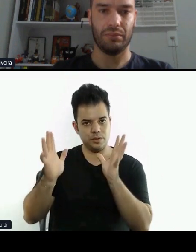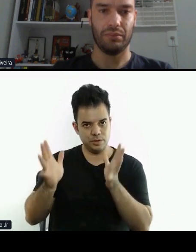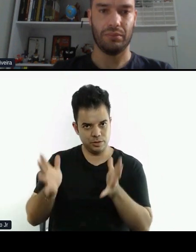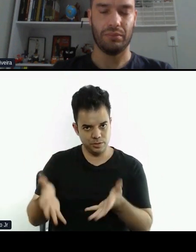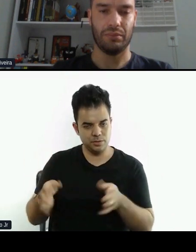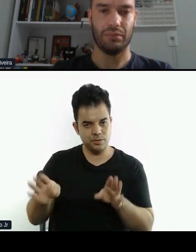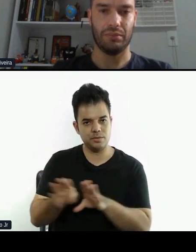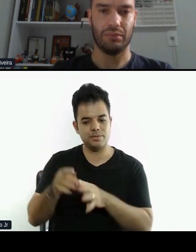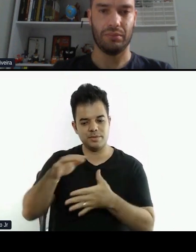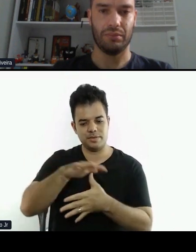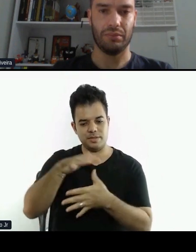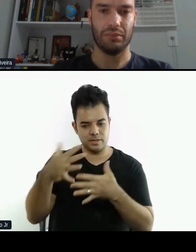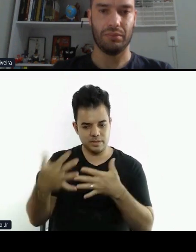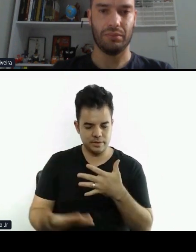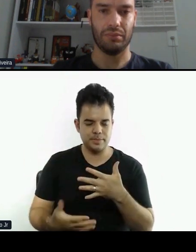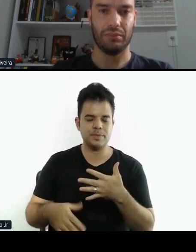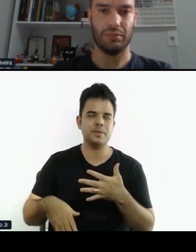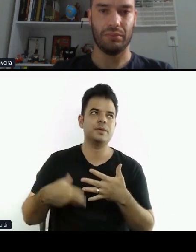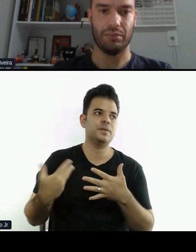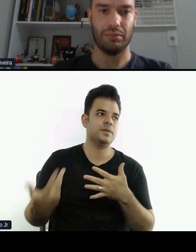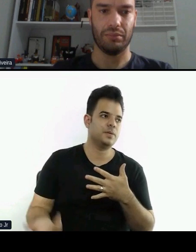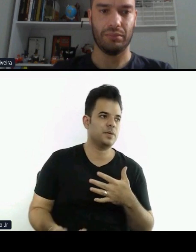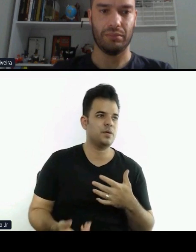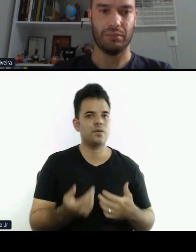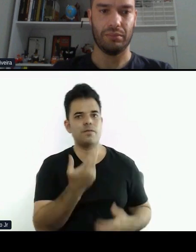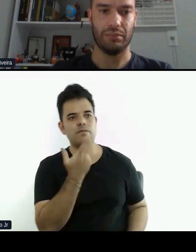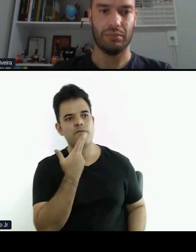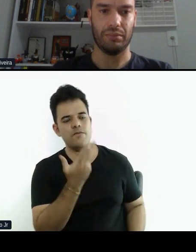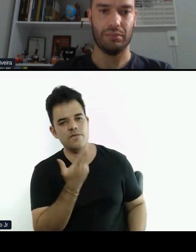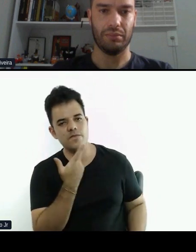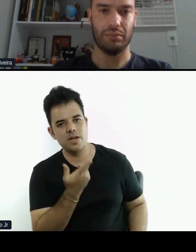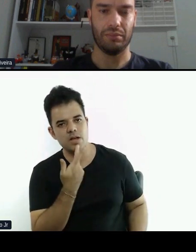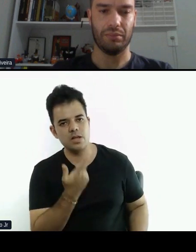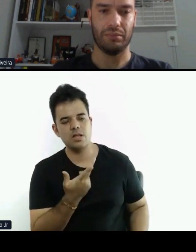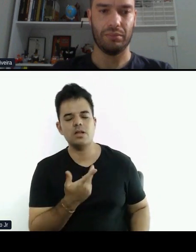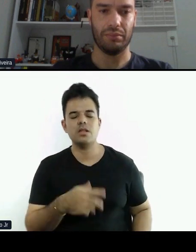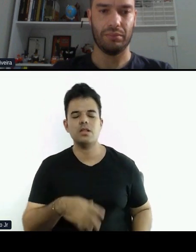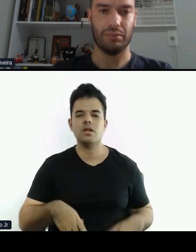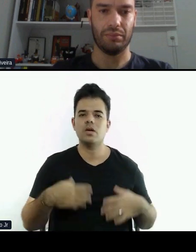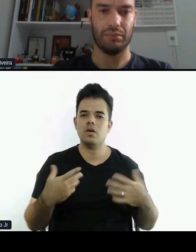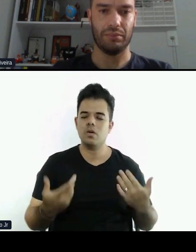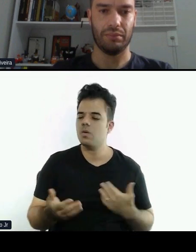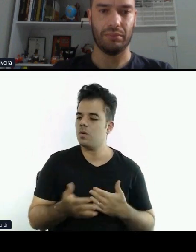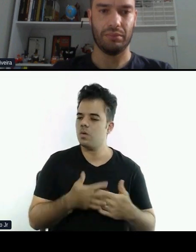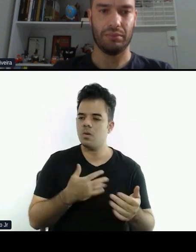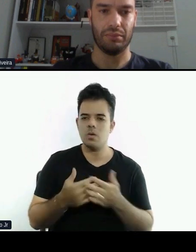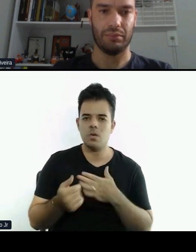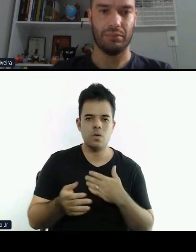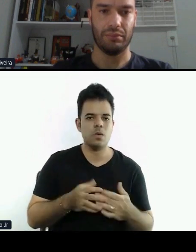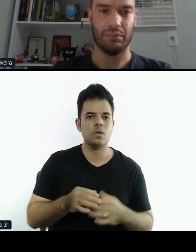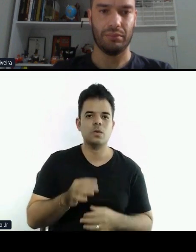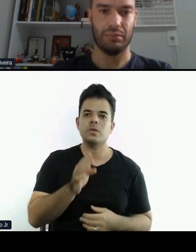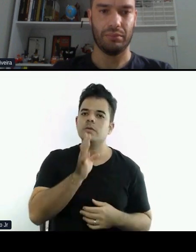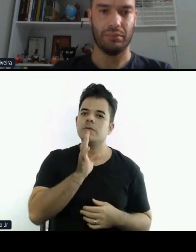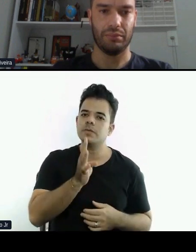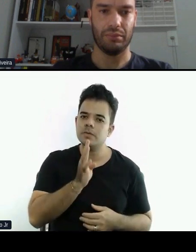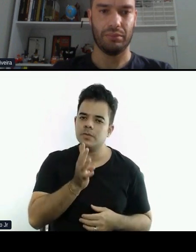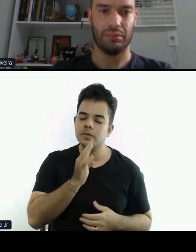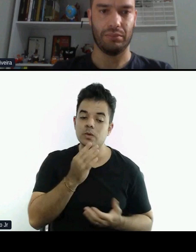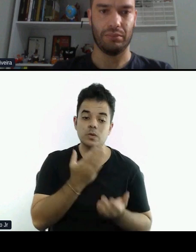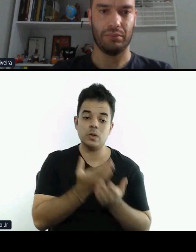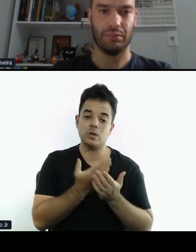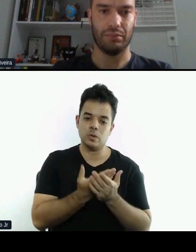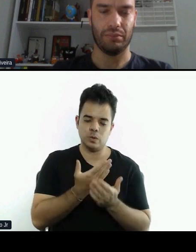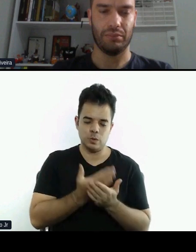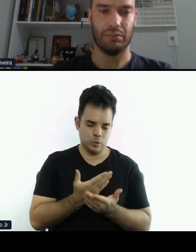Libras, seja através da fala, seja outra pessoa que conhece, ou a gente estudar para isso, é